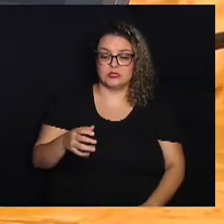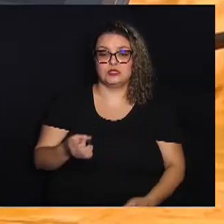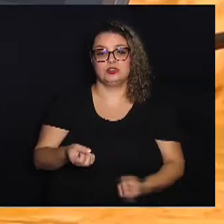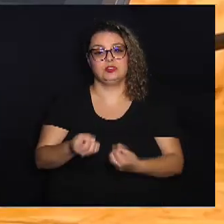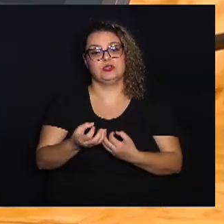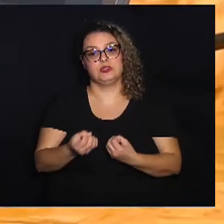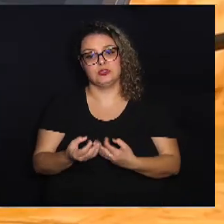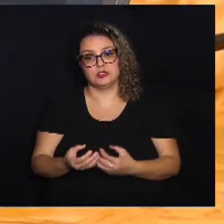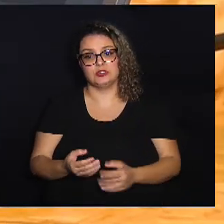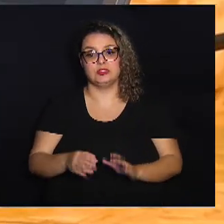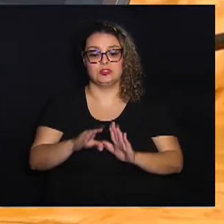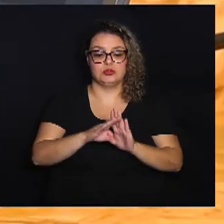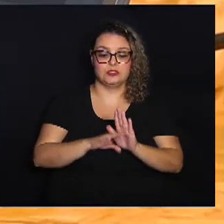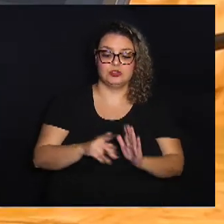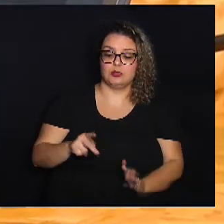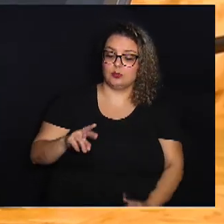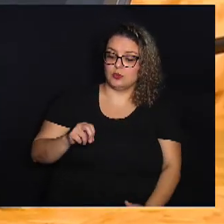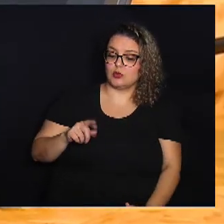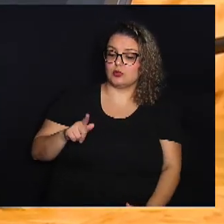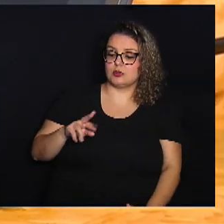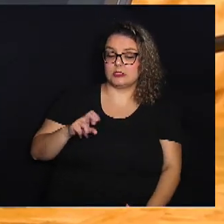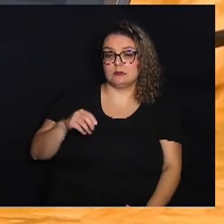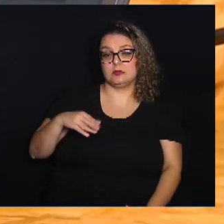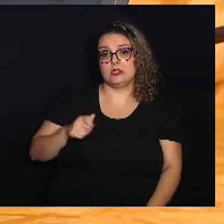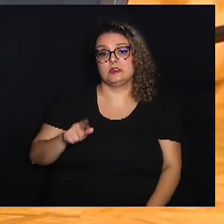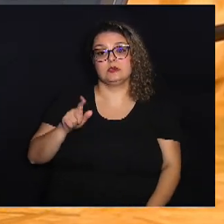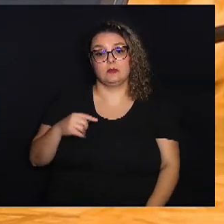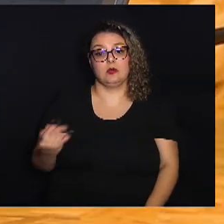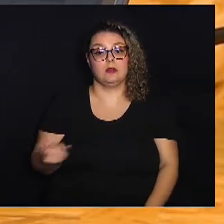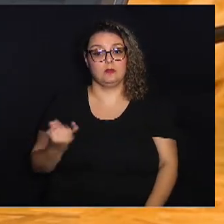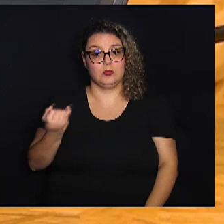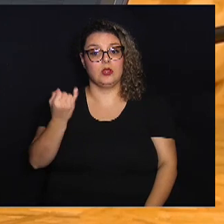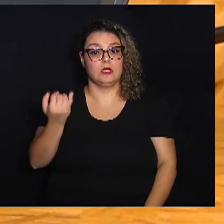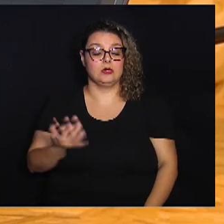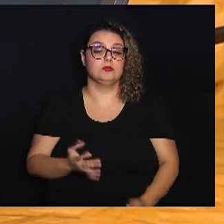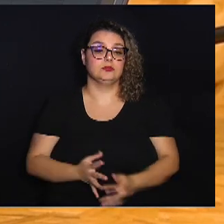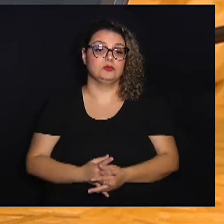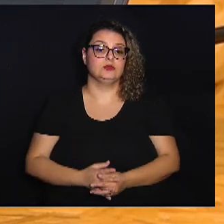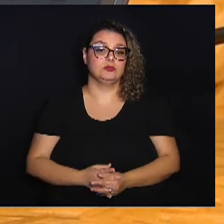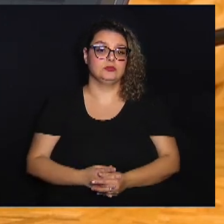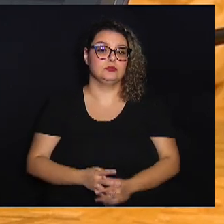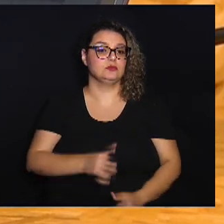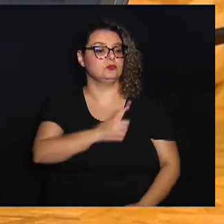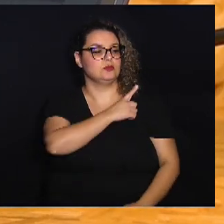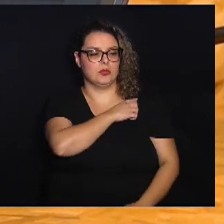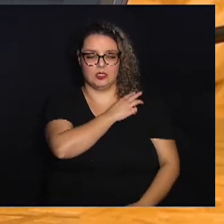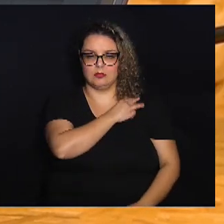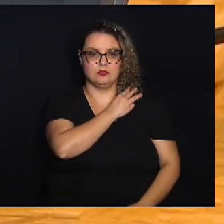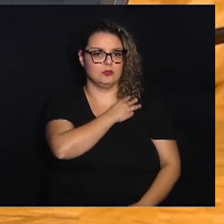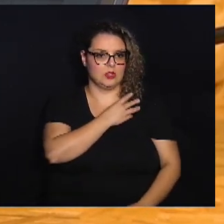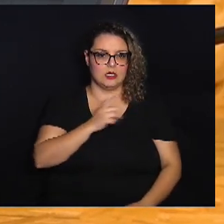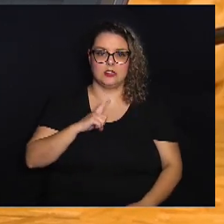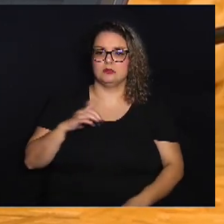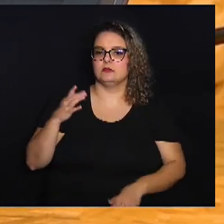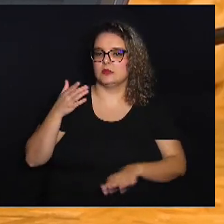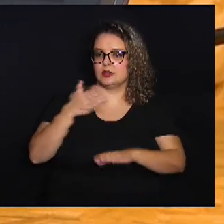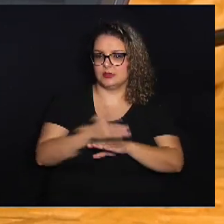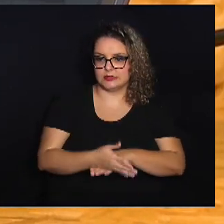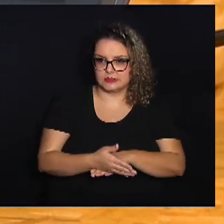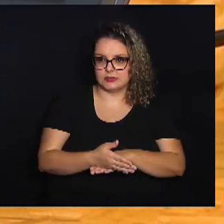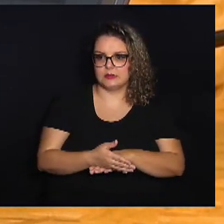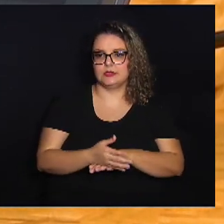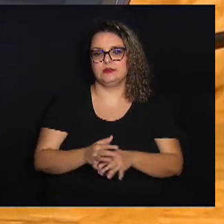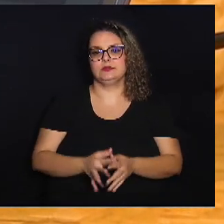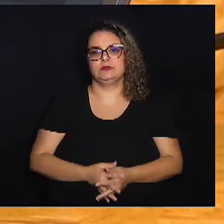de programação, isso é uma coisa importante, então desde o ensino médio ter acesso, né,